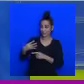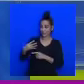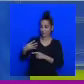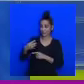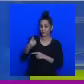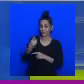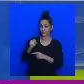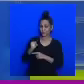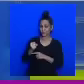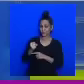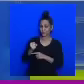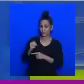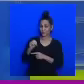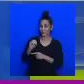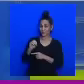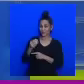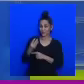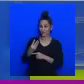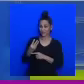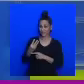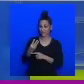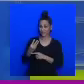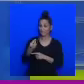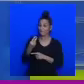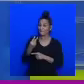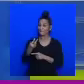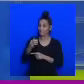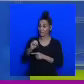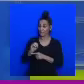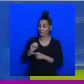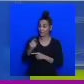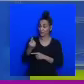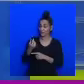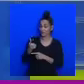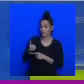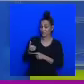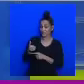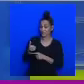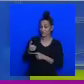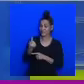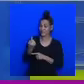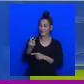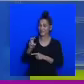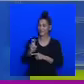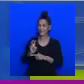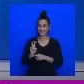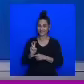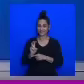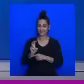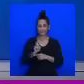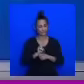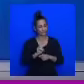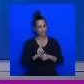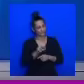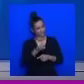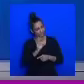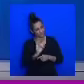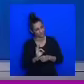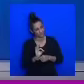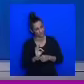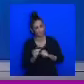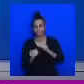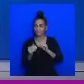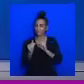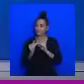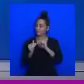24, 18, 03, 20, 16 e 15. Auditores,